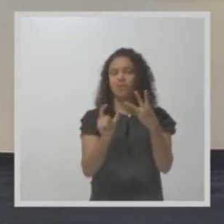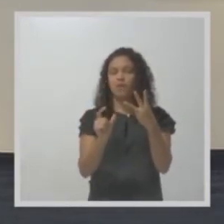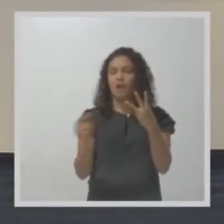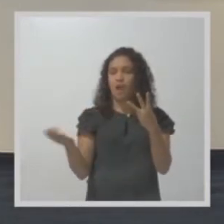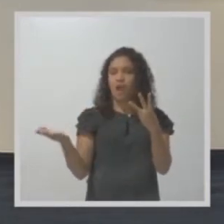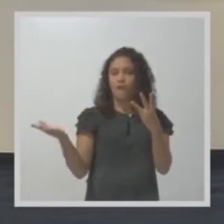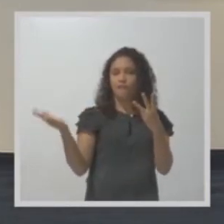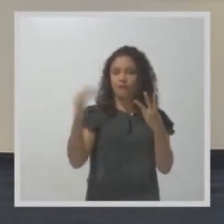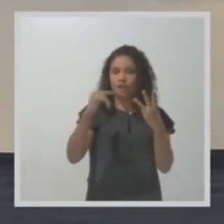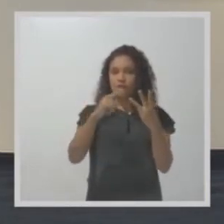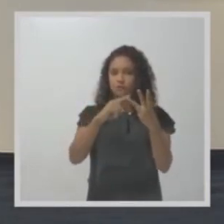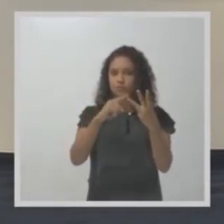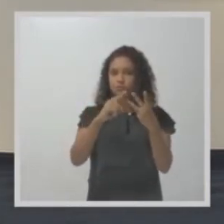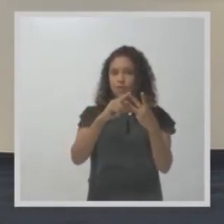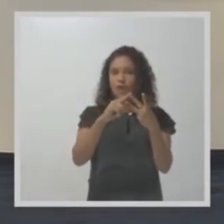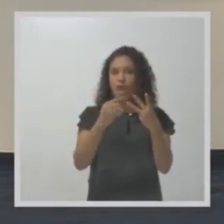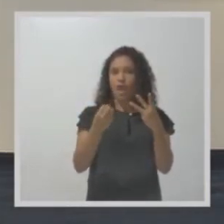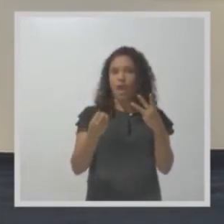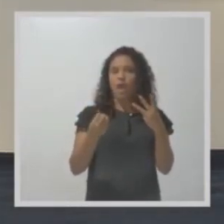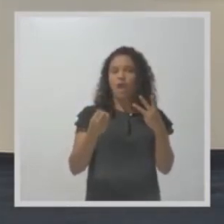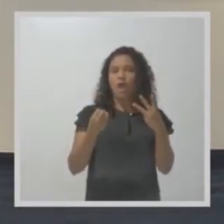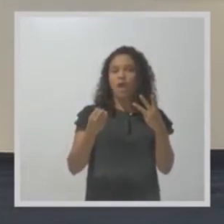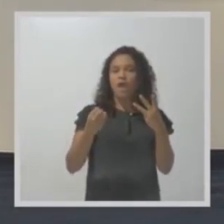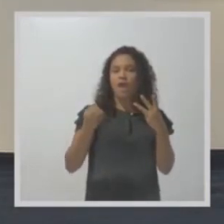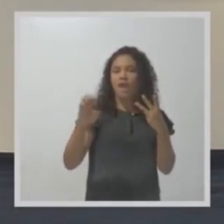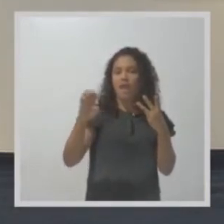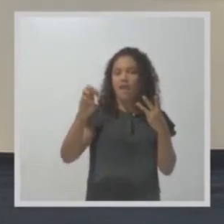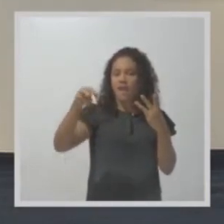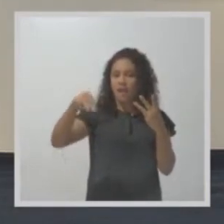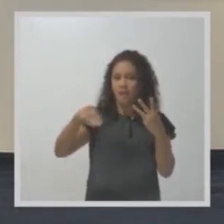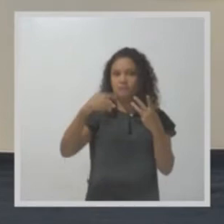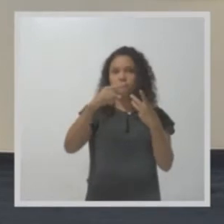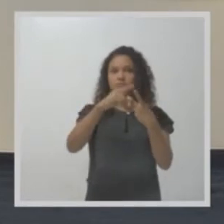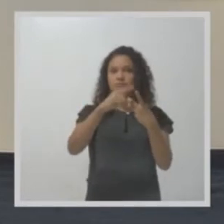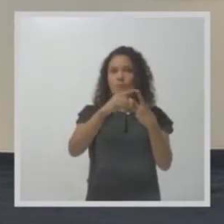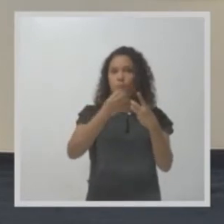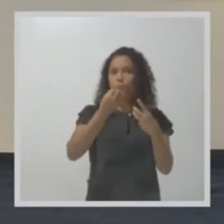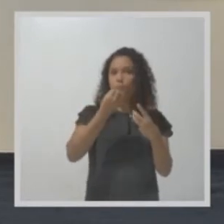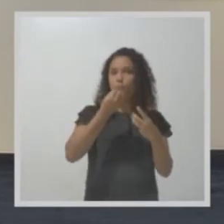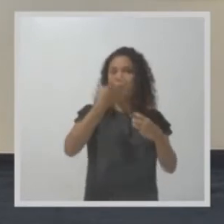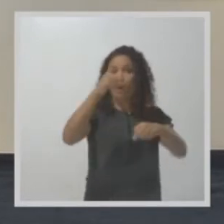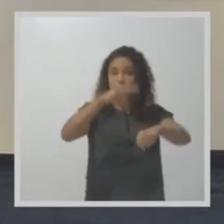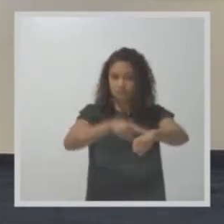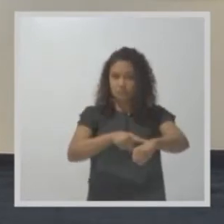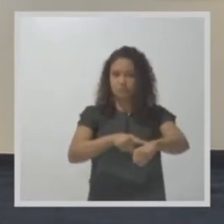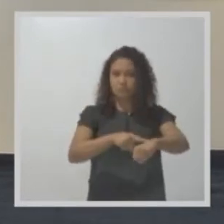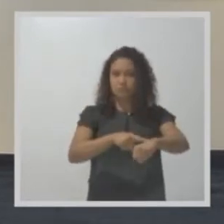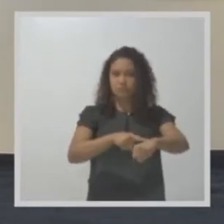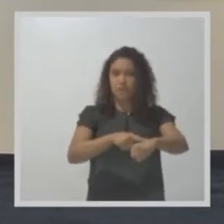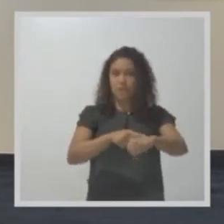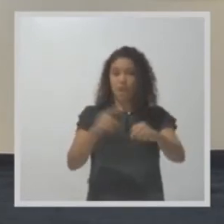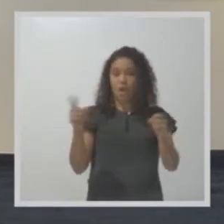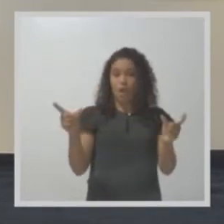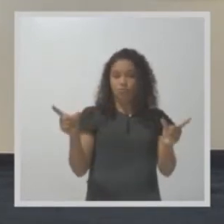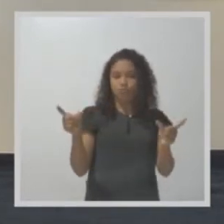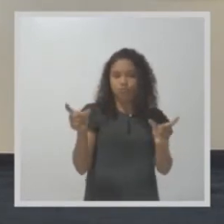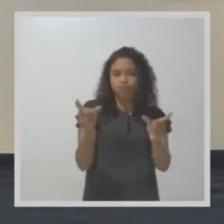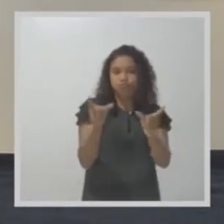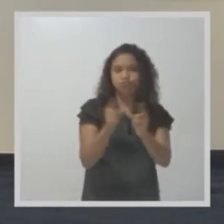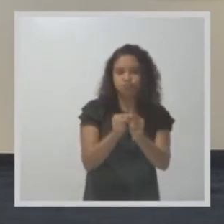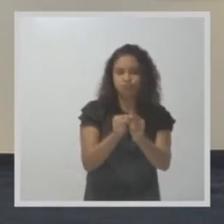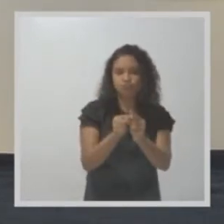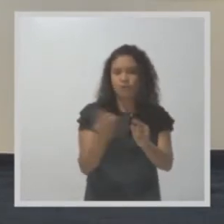boa hora. Então, essa palavra, ela se truncou. E hoje nós falamos só. Vamos